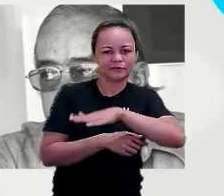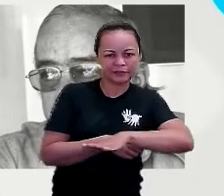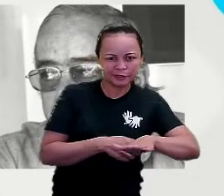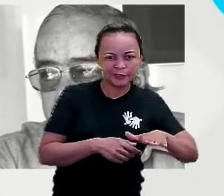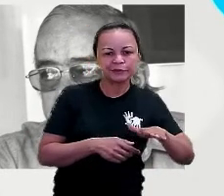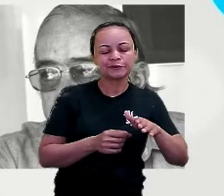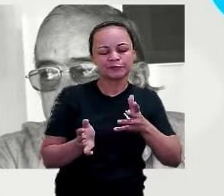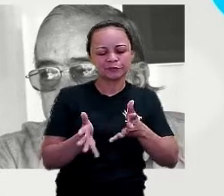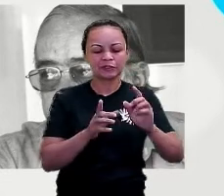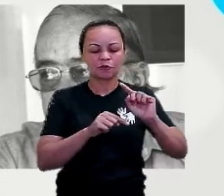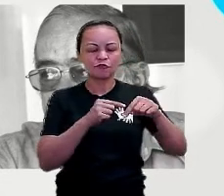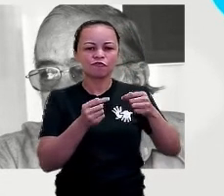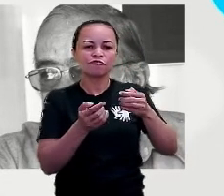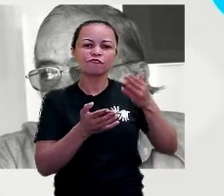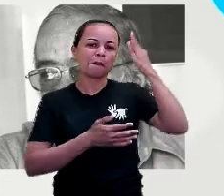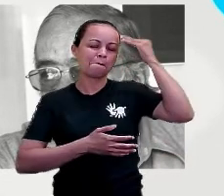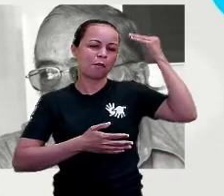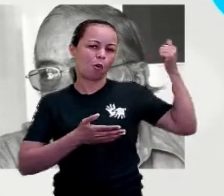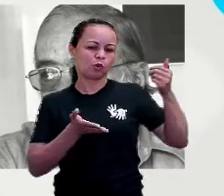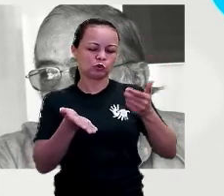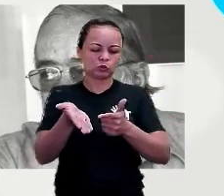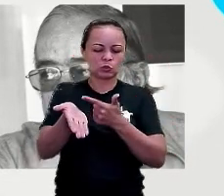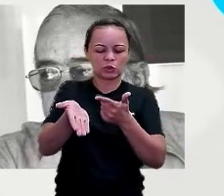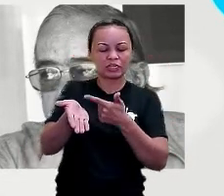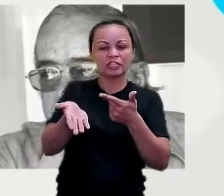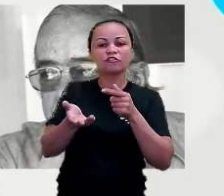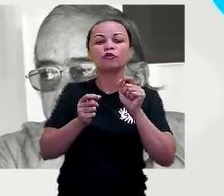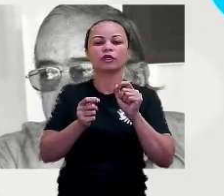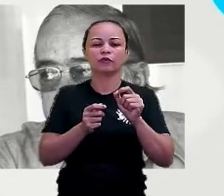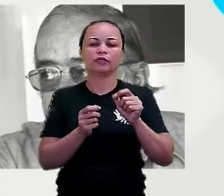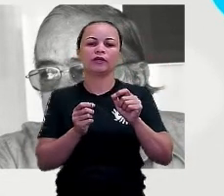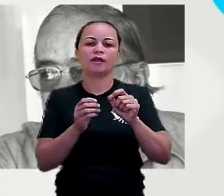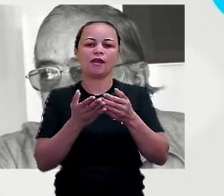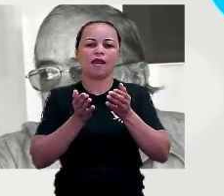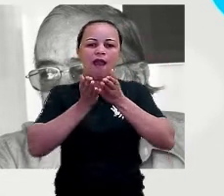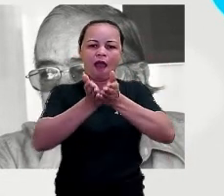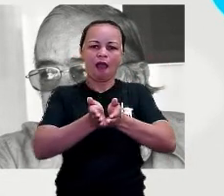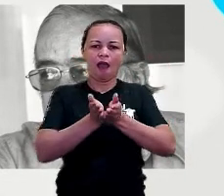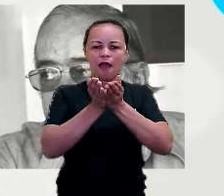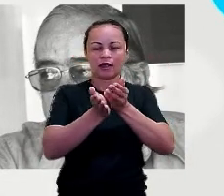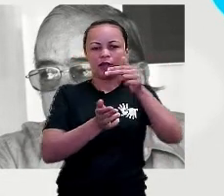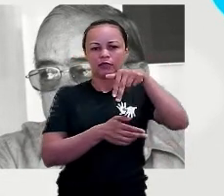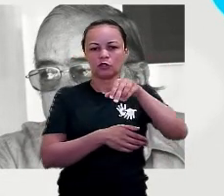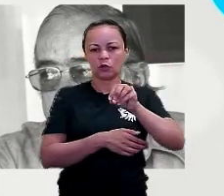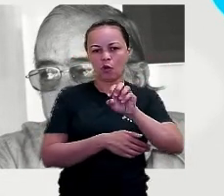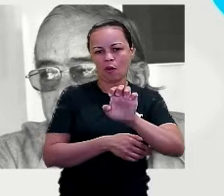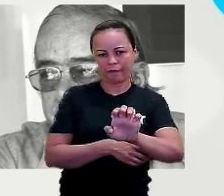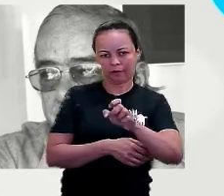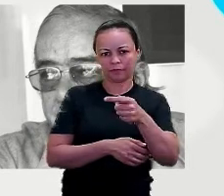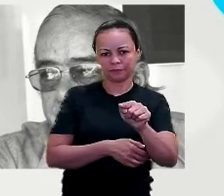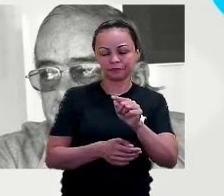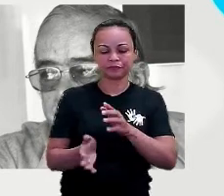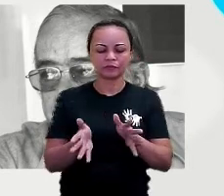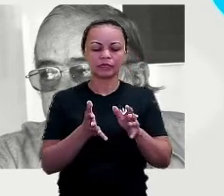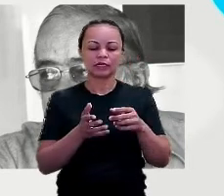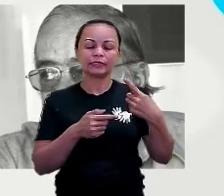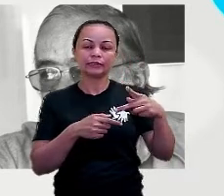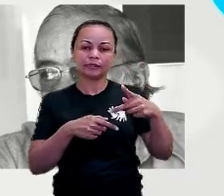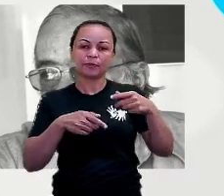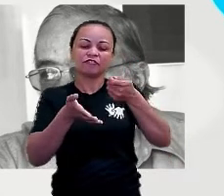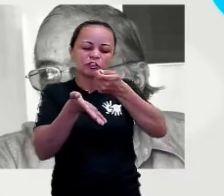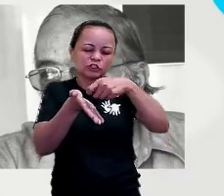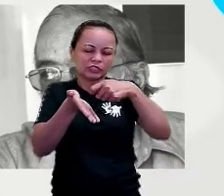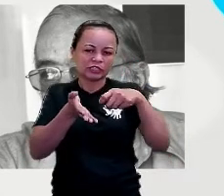que depois se tornou também um disco, A Arca de Noé. Escritos para seus filhos, Susana e Pedro